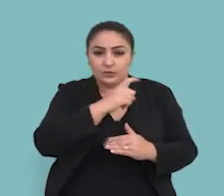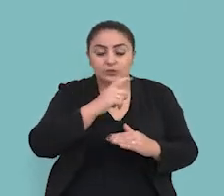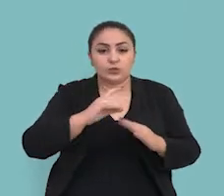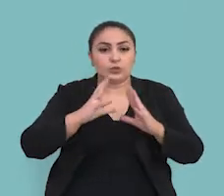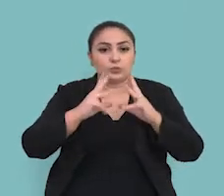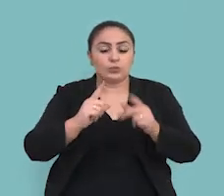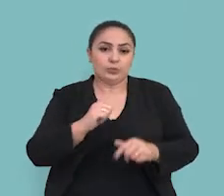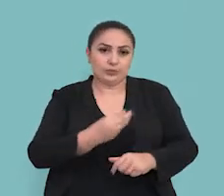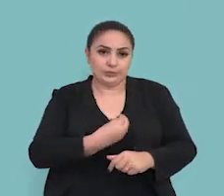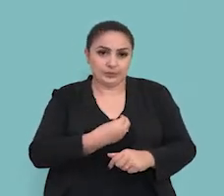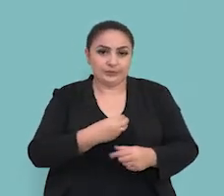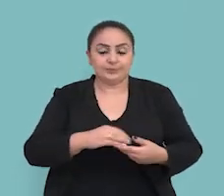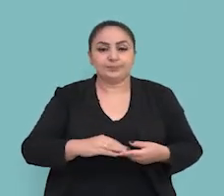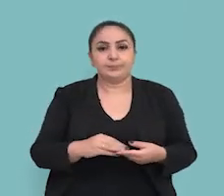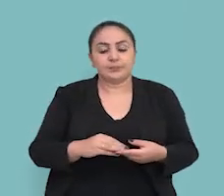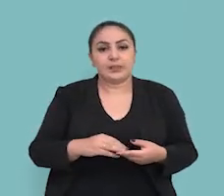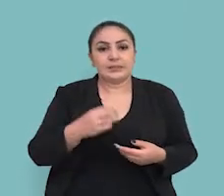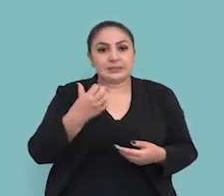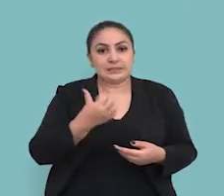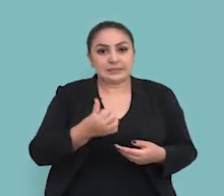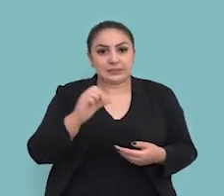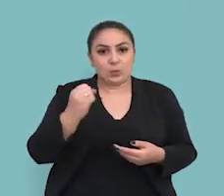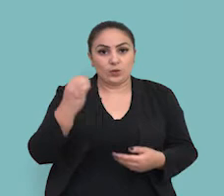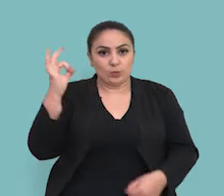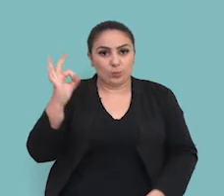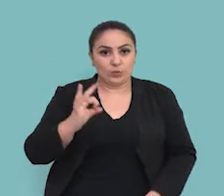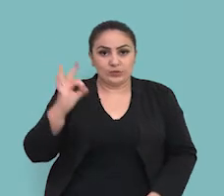social mais tenso que tenham vivido.